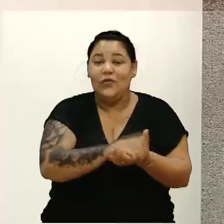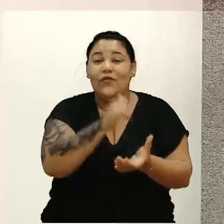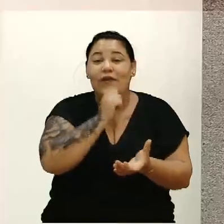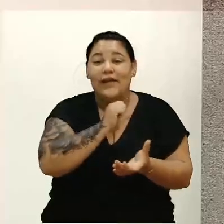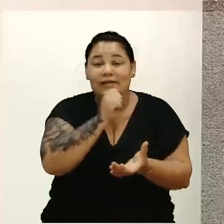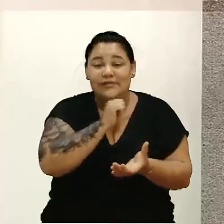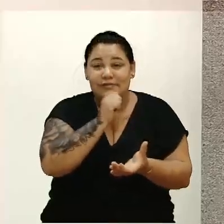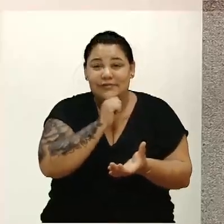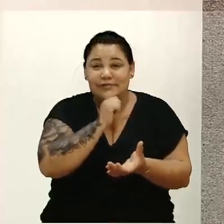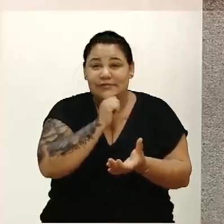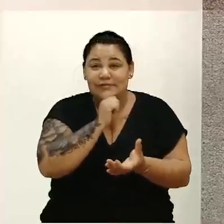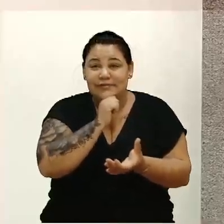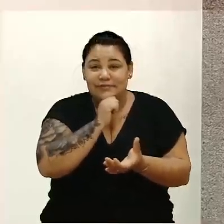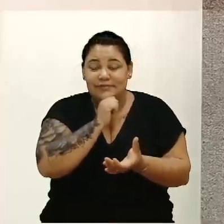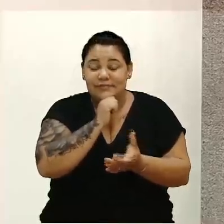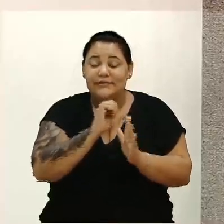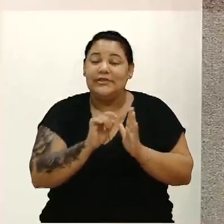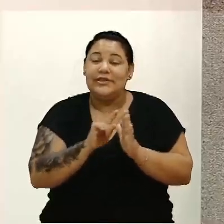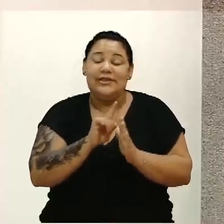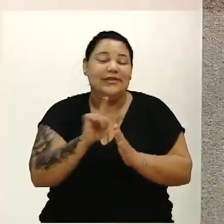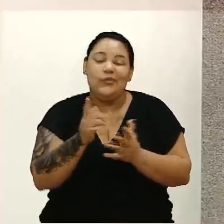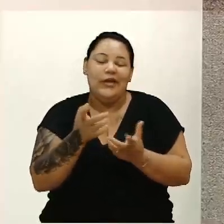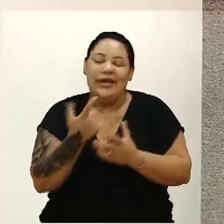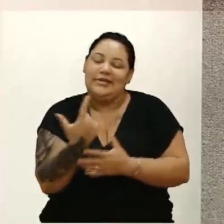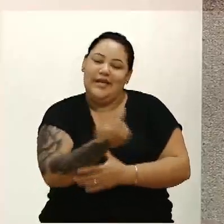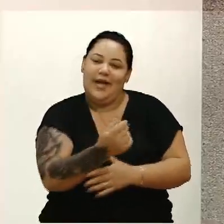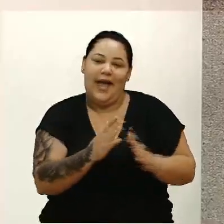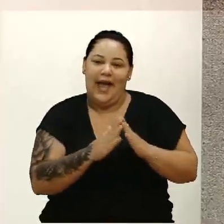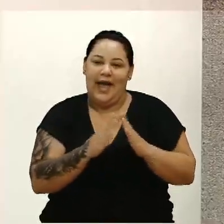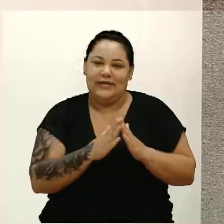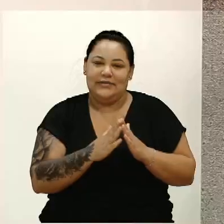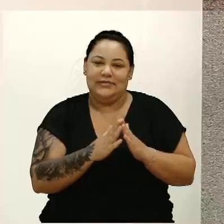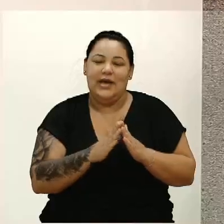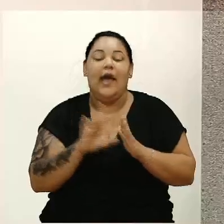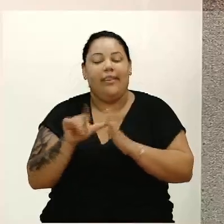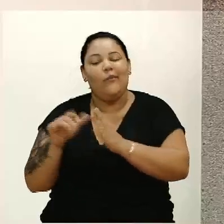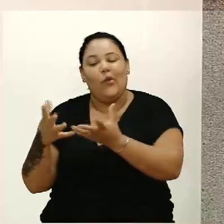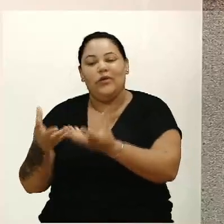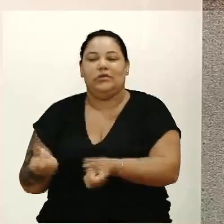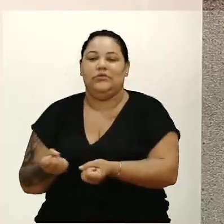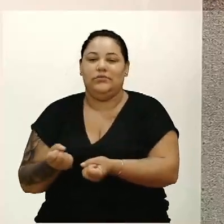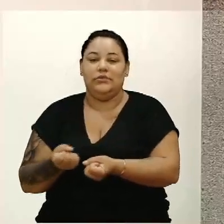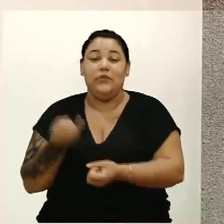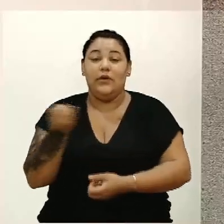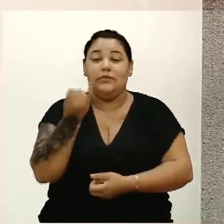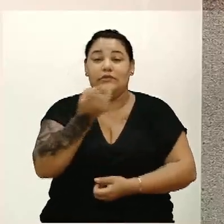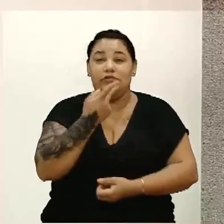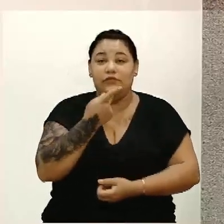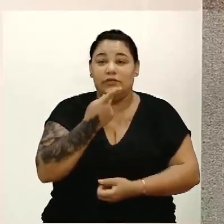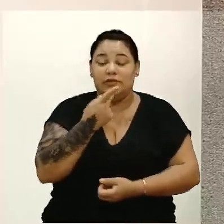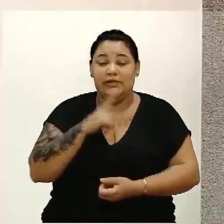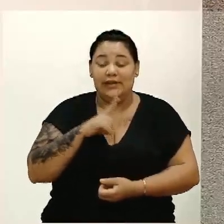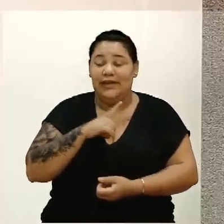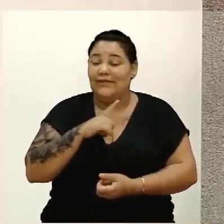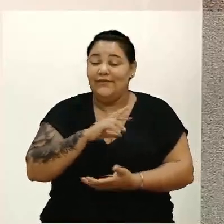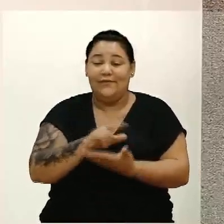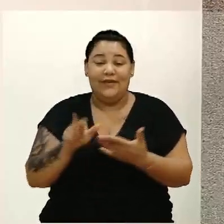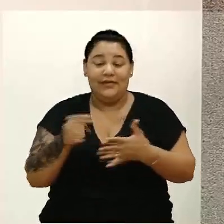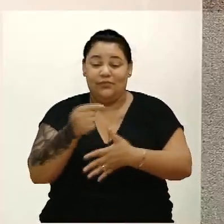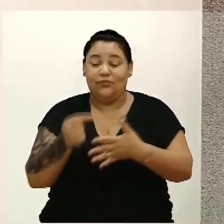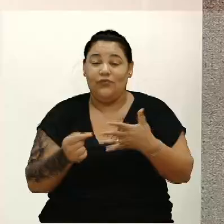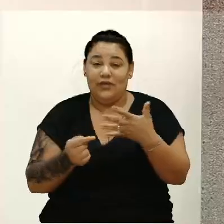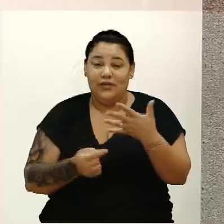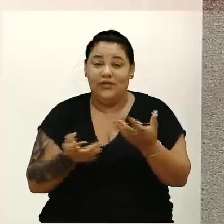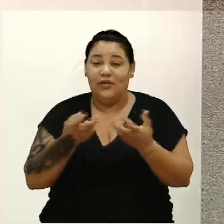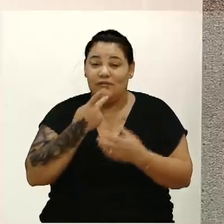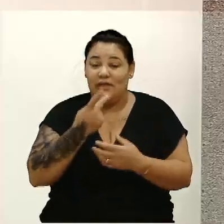estavam resistindo e, bem no fim, se convenceram da importância de sair. Então, acho que é só importante levantar esse debate, são vários fatores e quero dar ênfase na questão